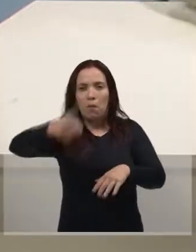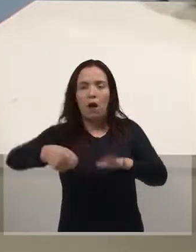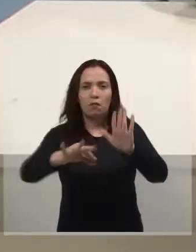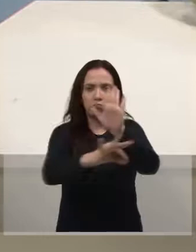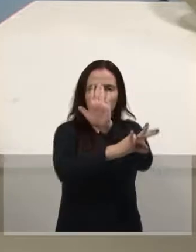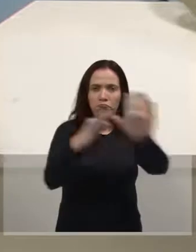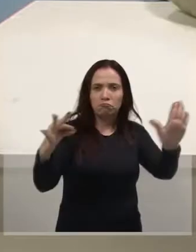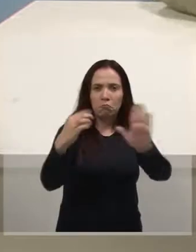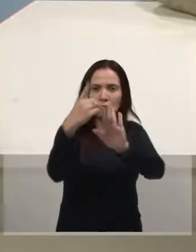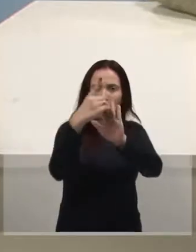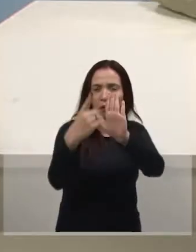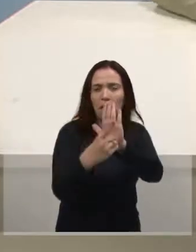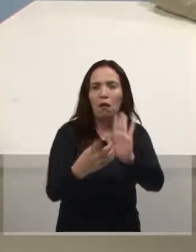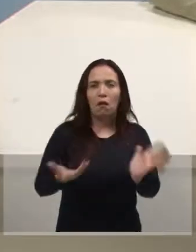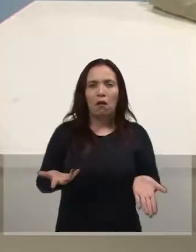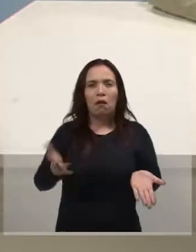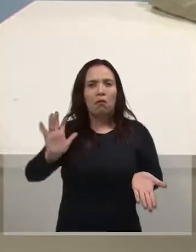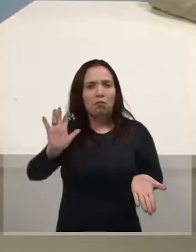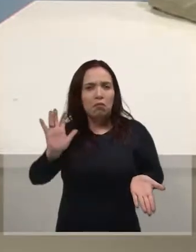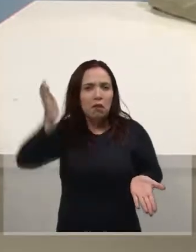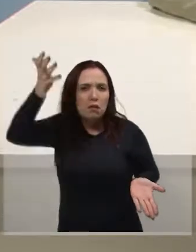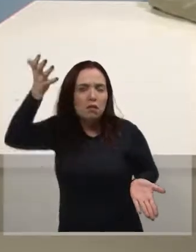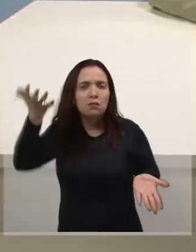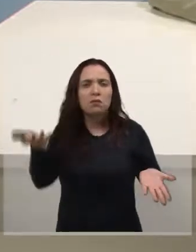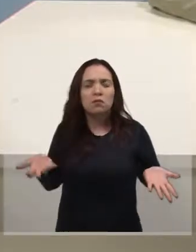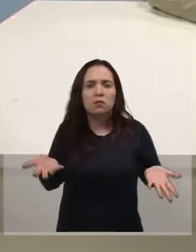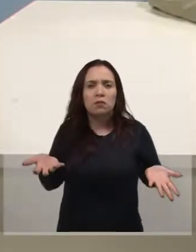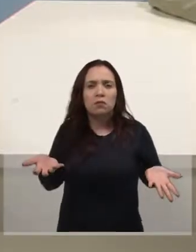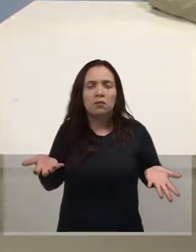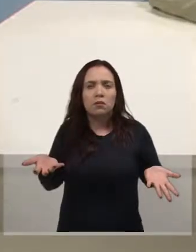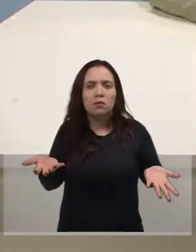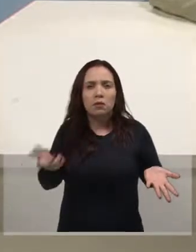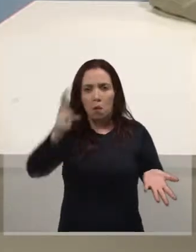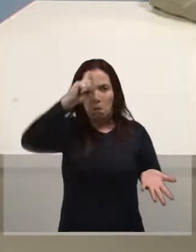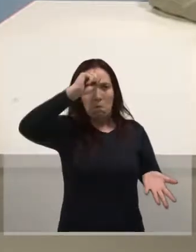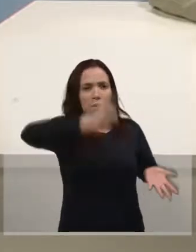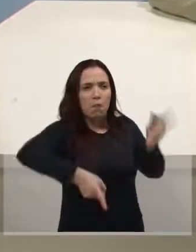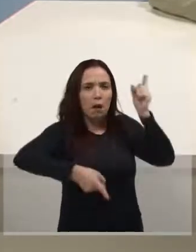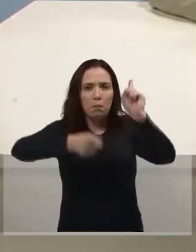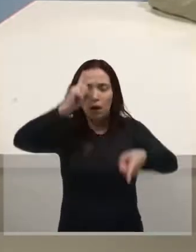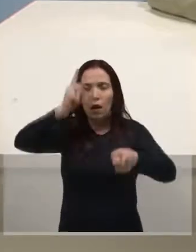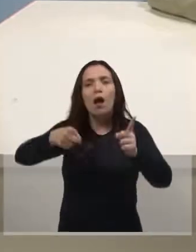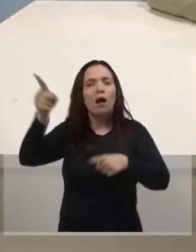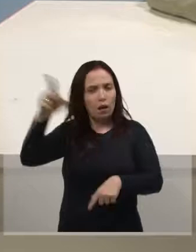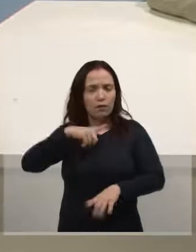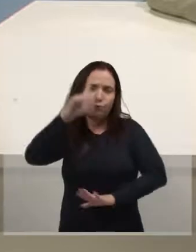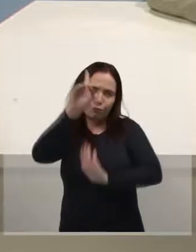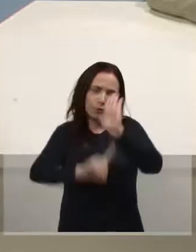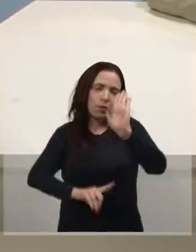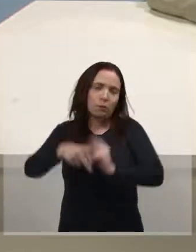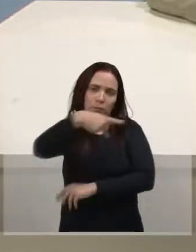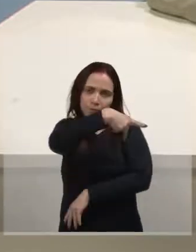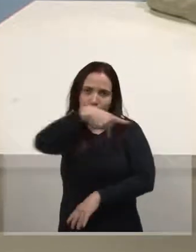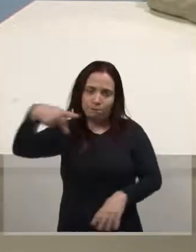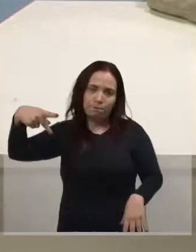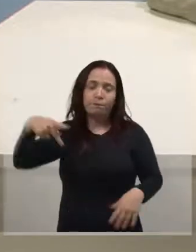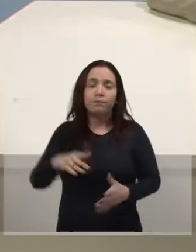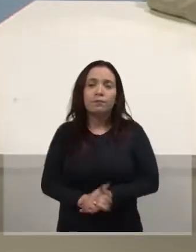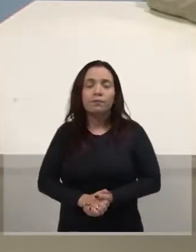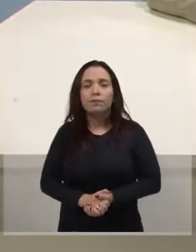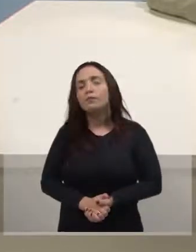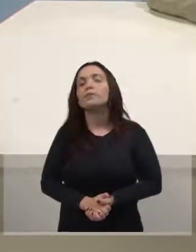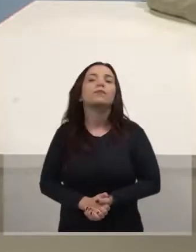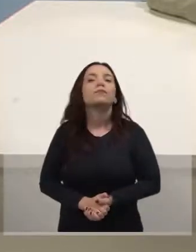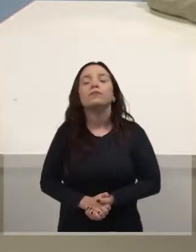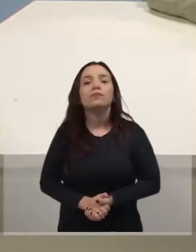de decidir e a coisa em seguida, né, acontecer naturalmente dentro das suas prerrogativas, né, no que não